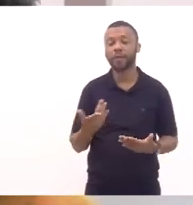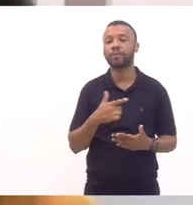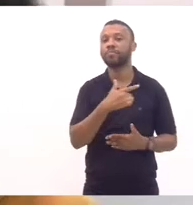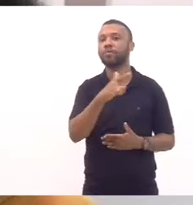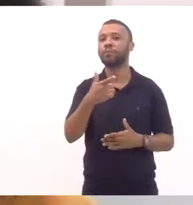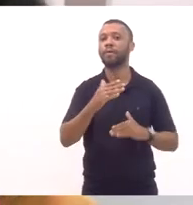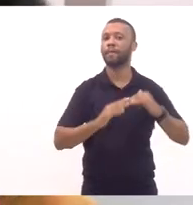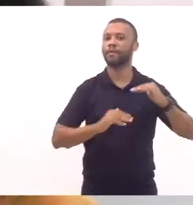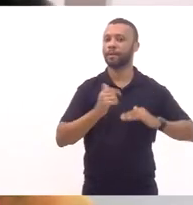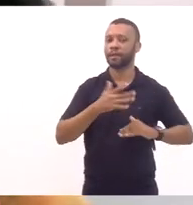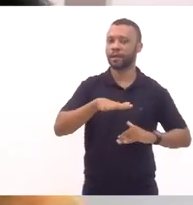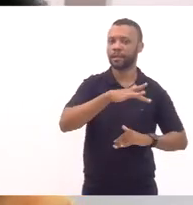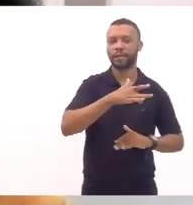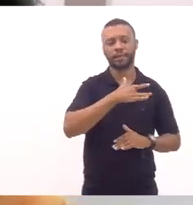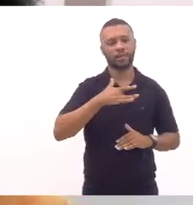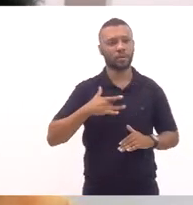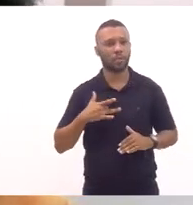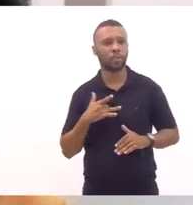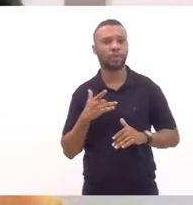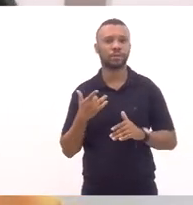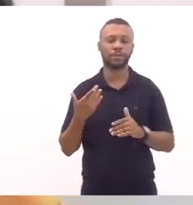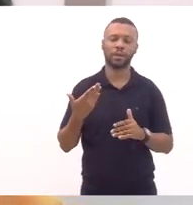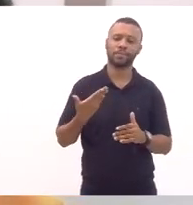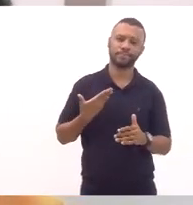a companheira